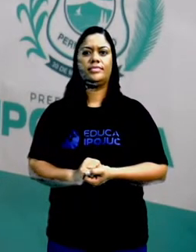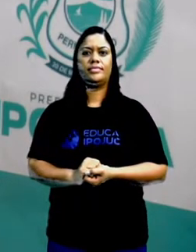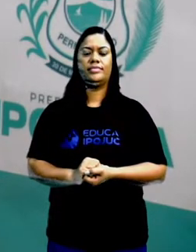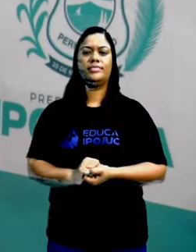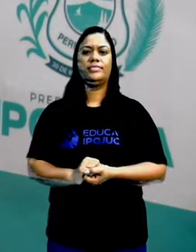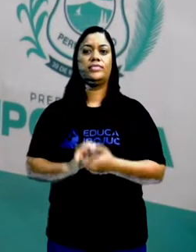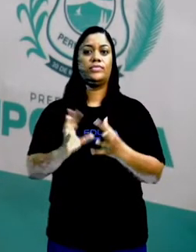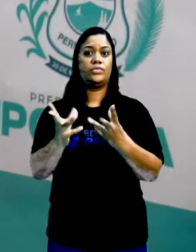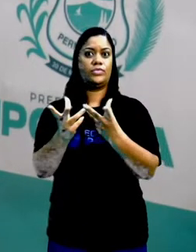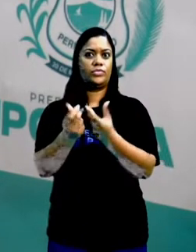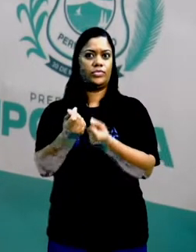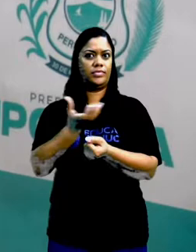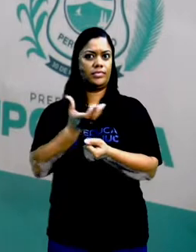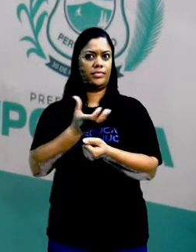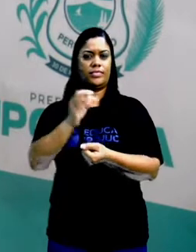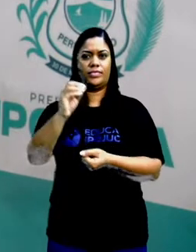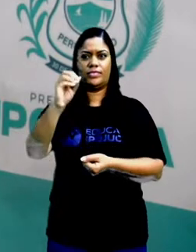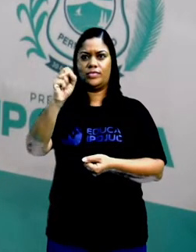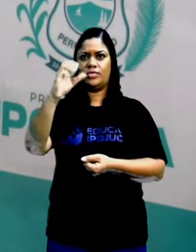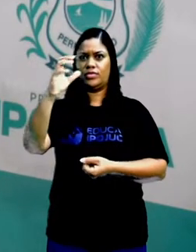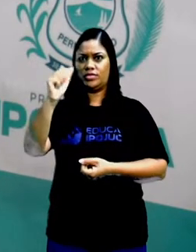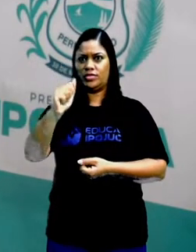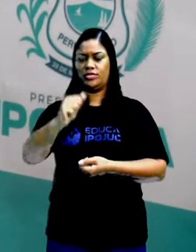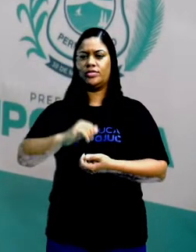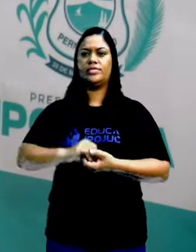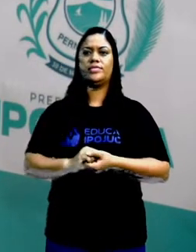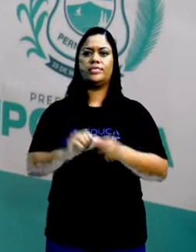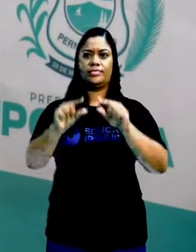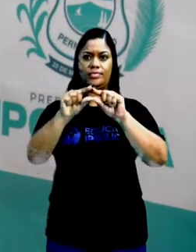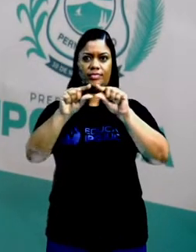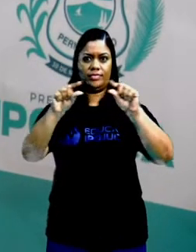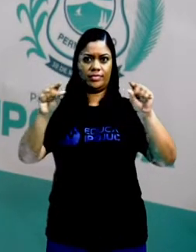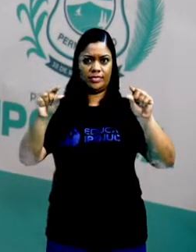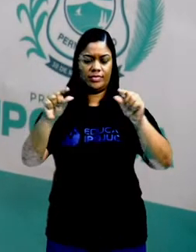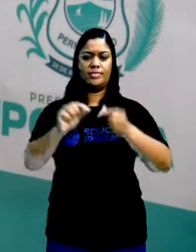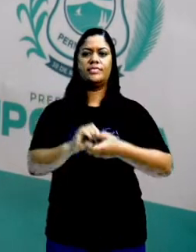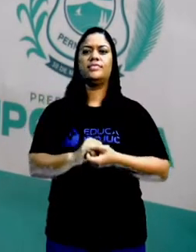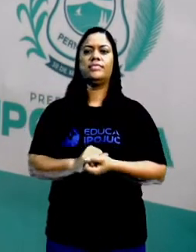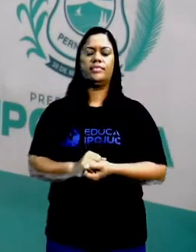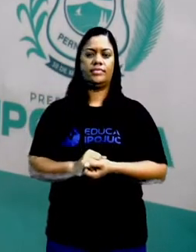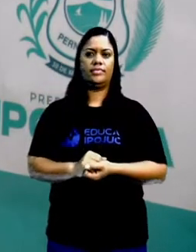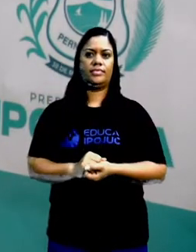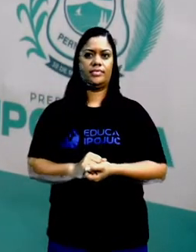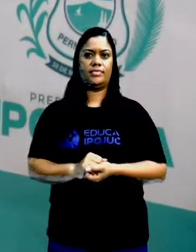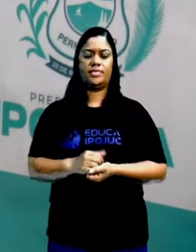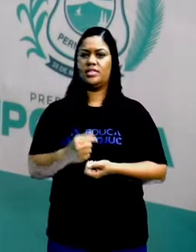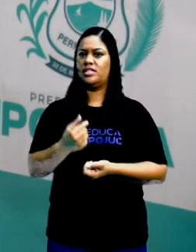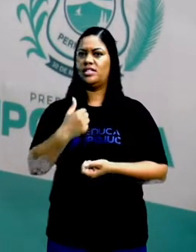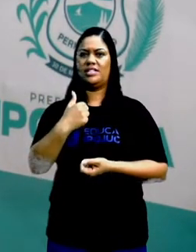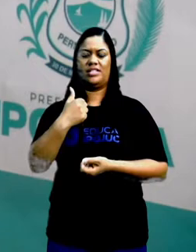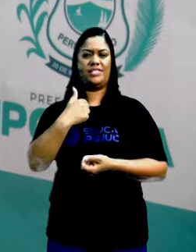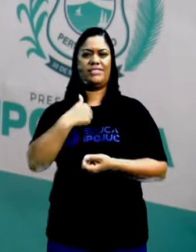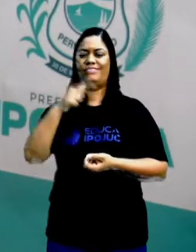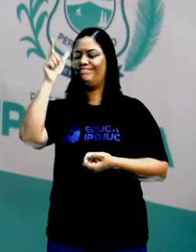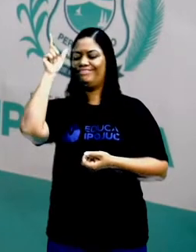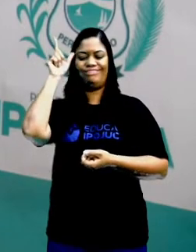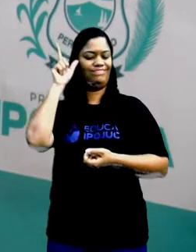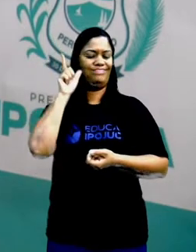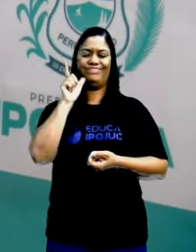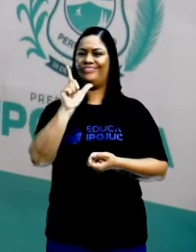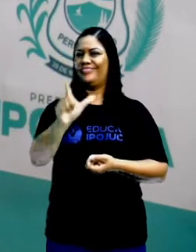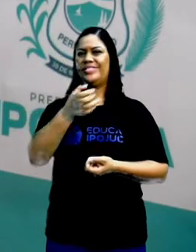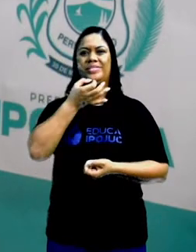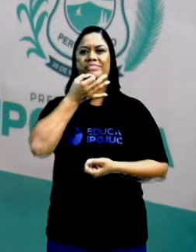ao Oscar e uma frase que ela acabou gerando um meme é não sou capaz de opinar